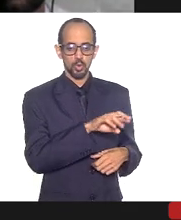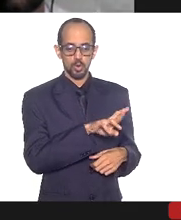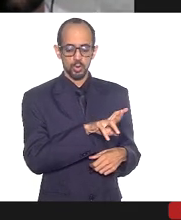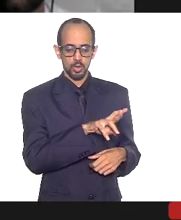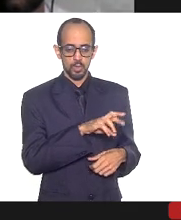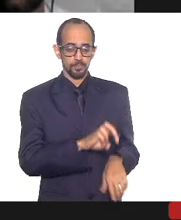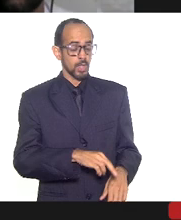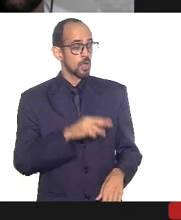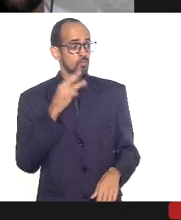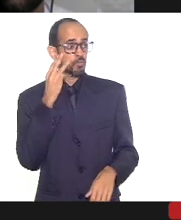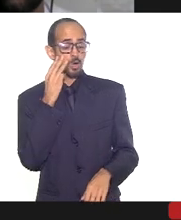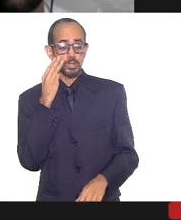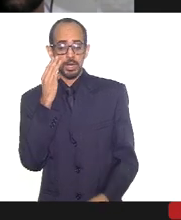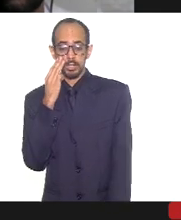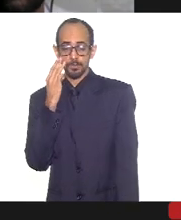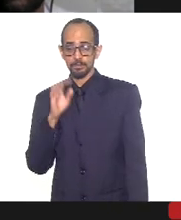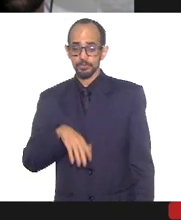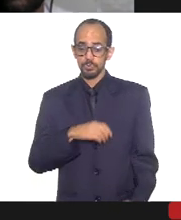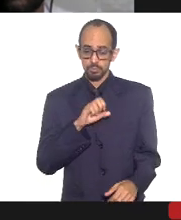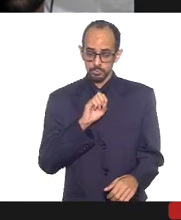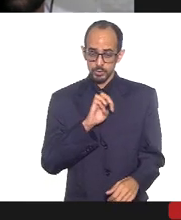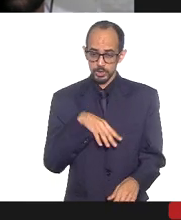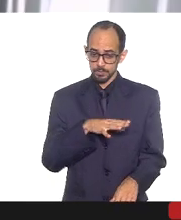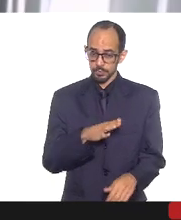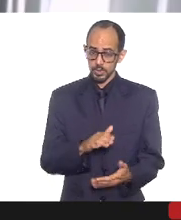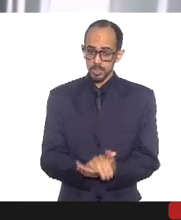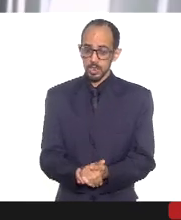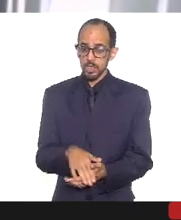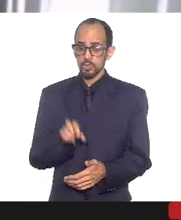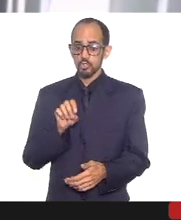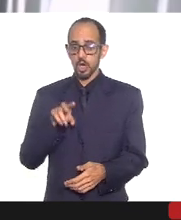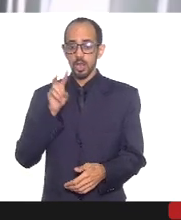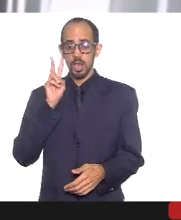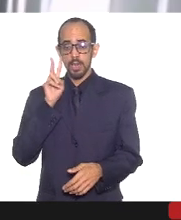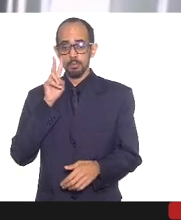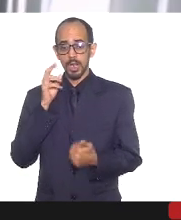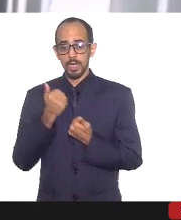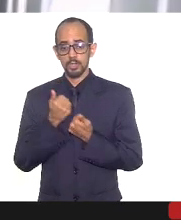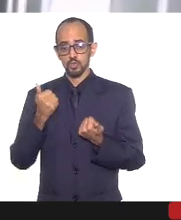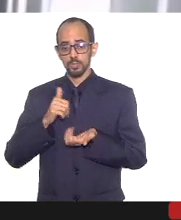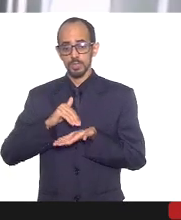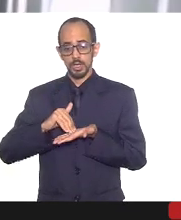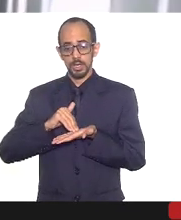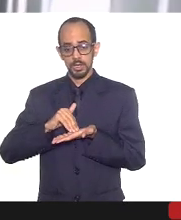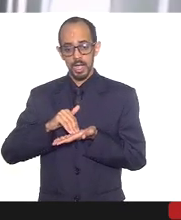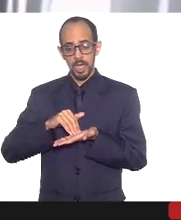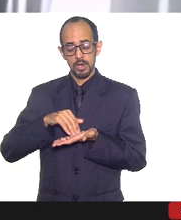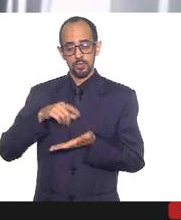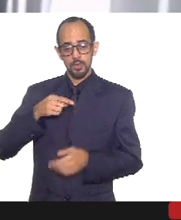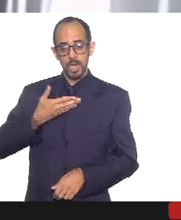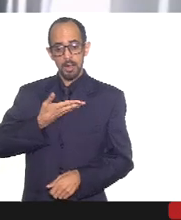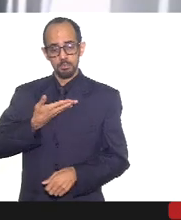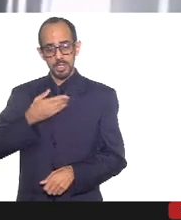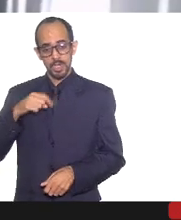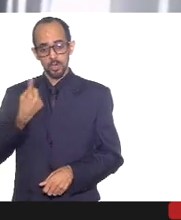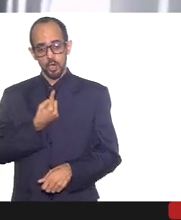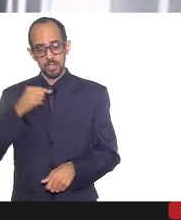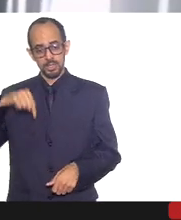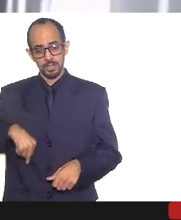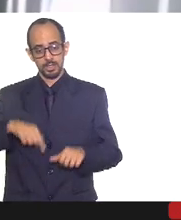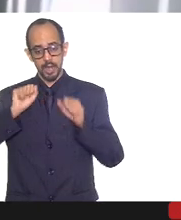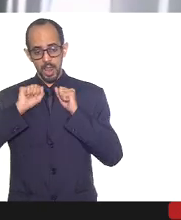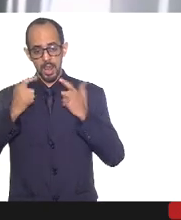Não, só fazer uma lembrança à subsecretária que acabou de se manifestar, Elizabeth Mauro, foi nossa colega aqui na Leste por muitos anos, não é?